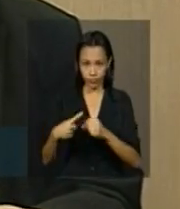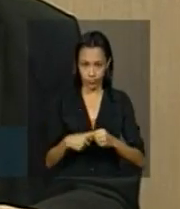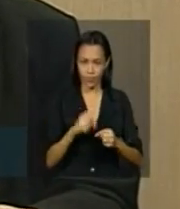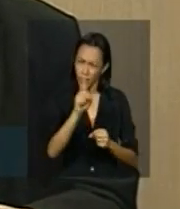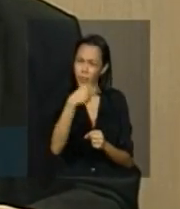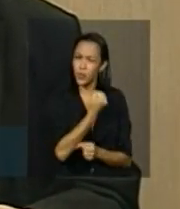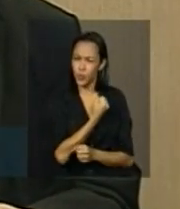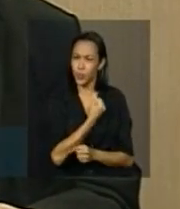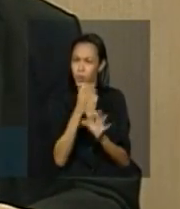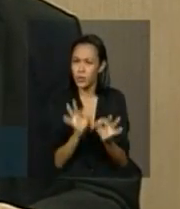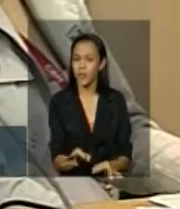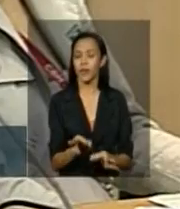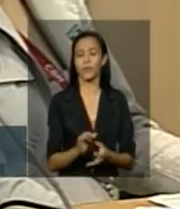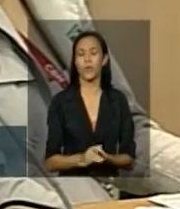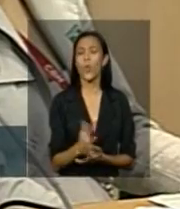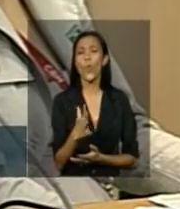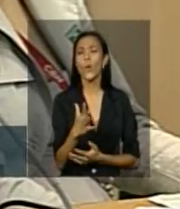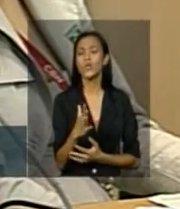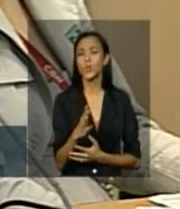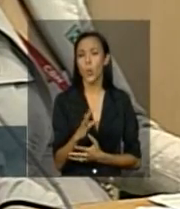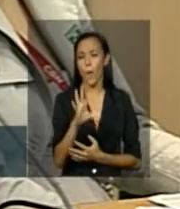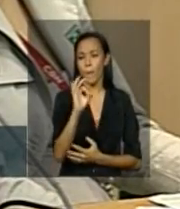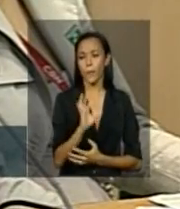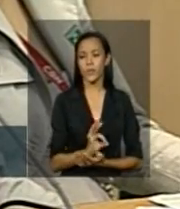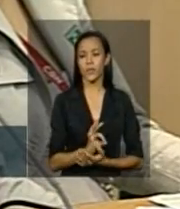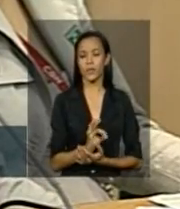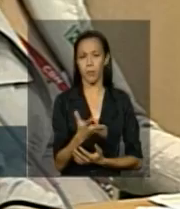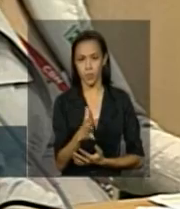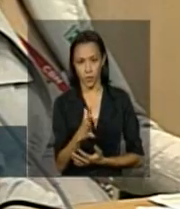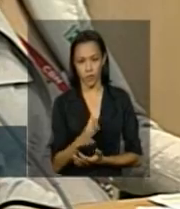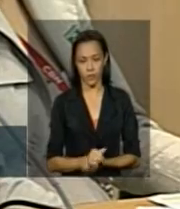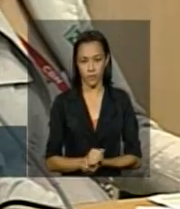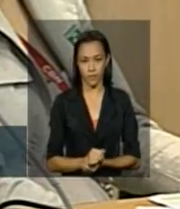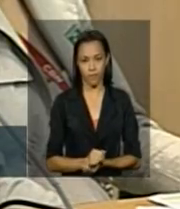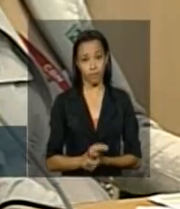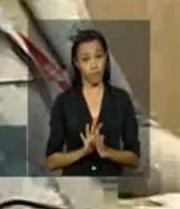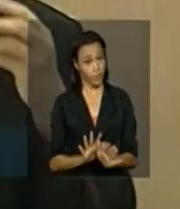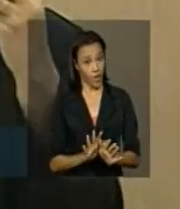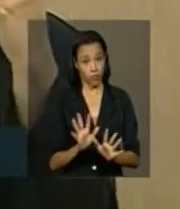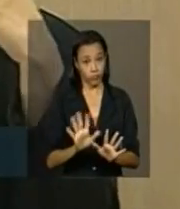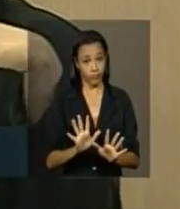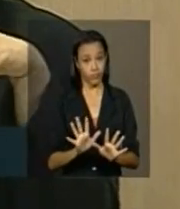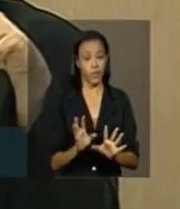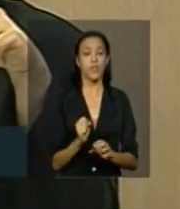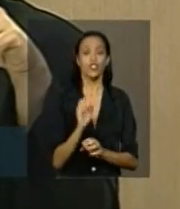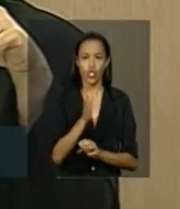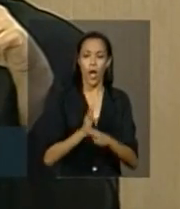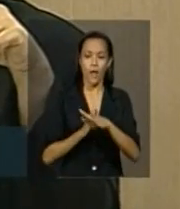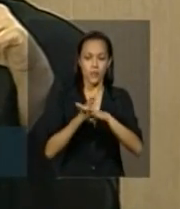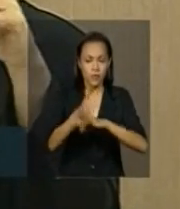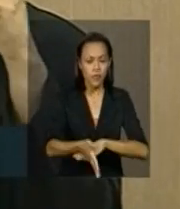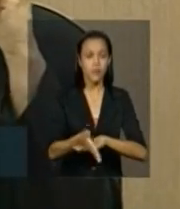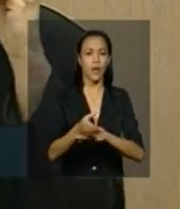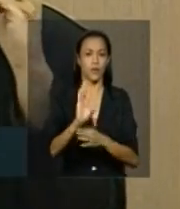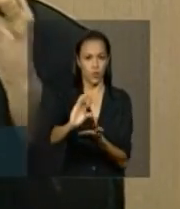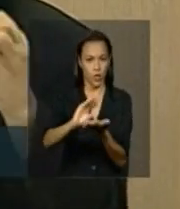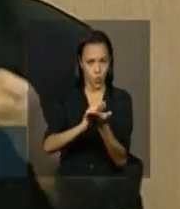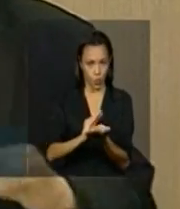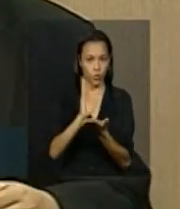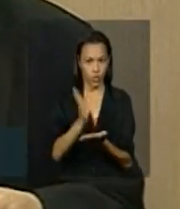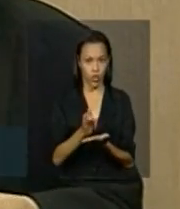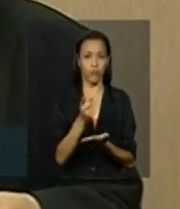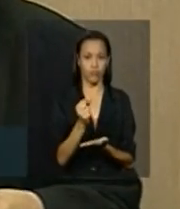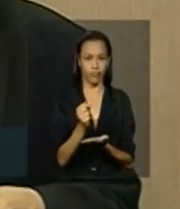número depois detal quantos por cento seriam do total de municípios brasileiros que entregaram já não não entregaram que acessar os recursos da União são são